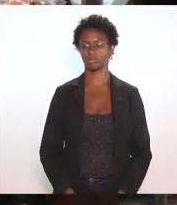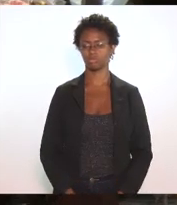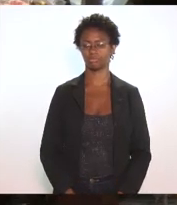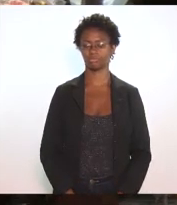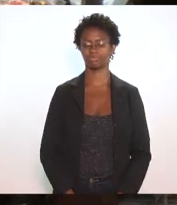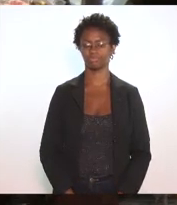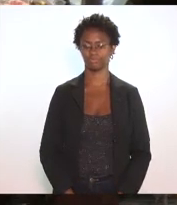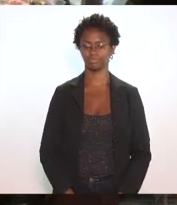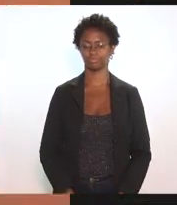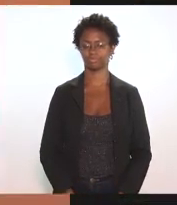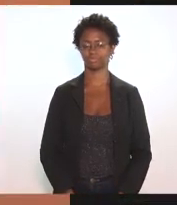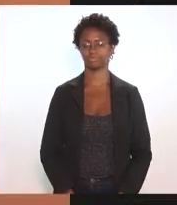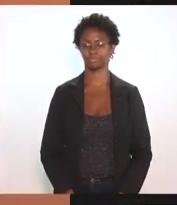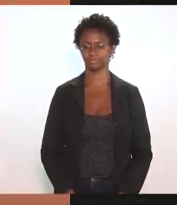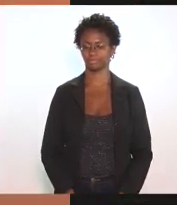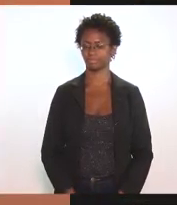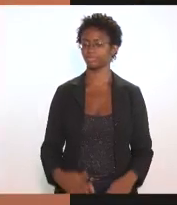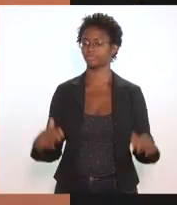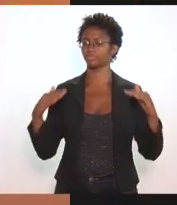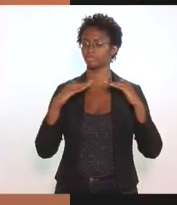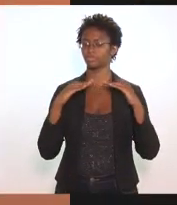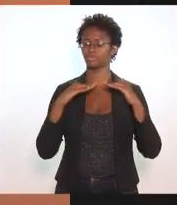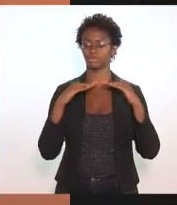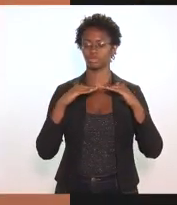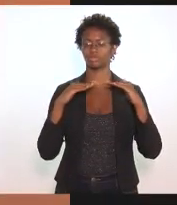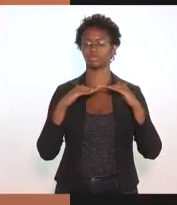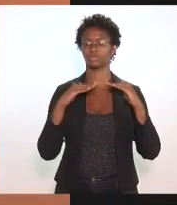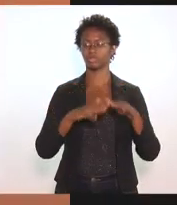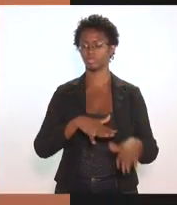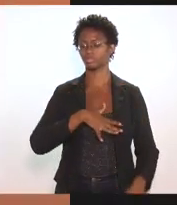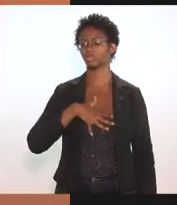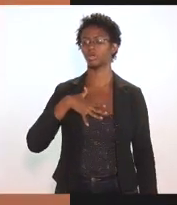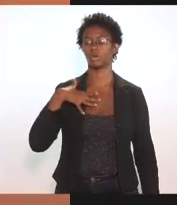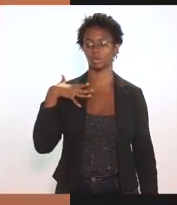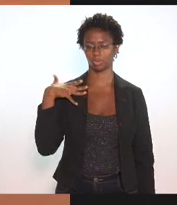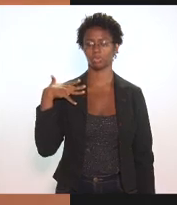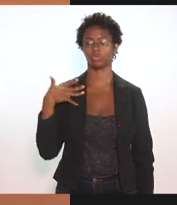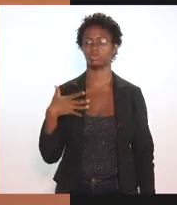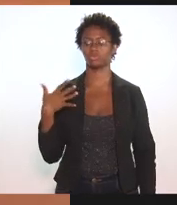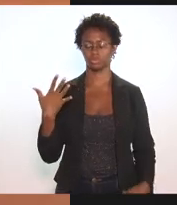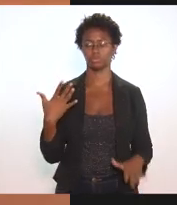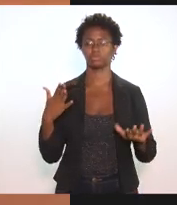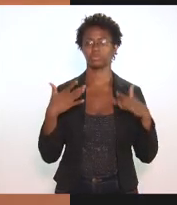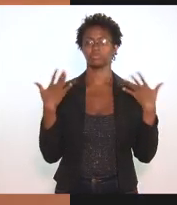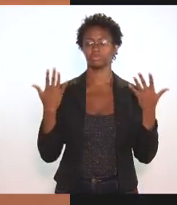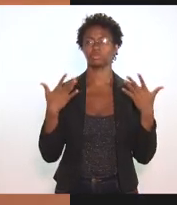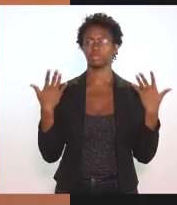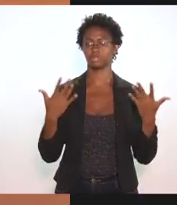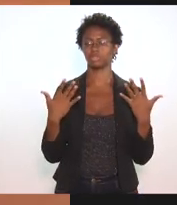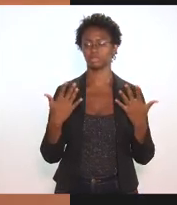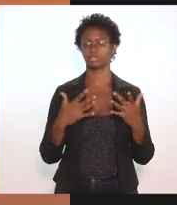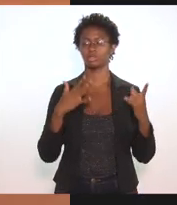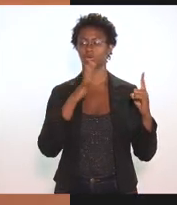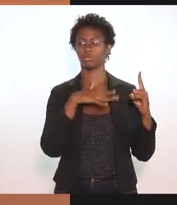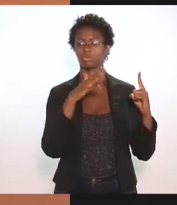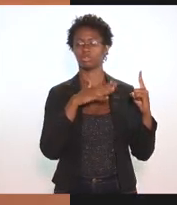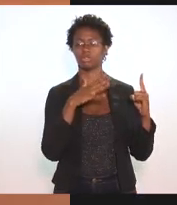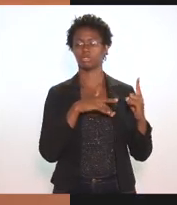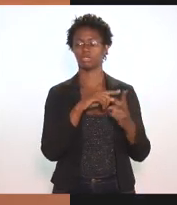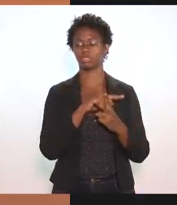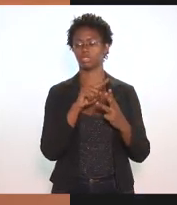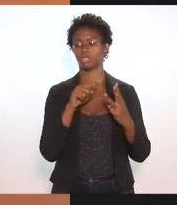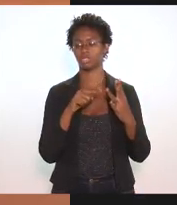o parecer favorável, muita honra e um privilégio homenagear esses ilustres deputados